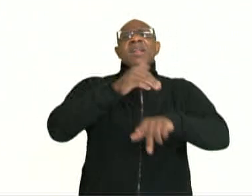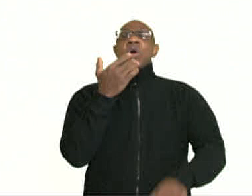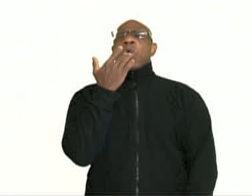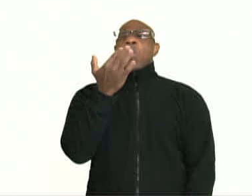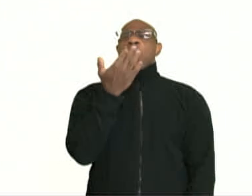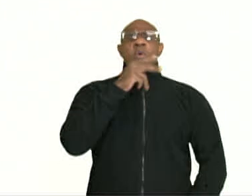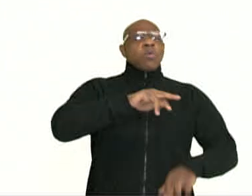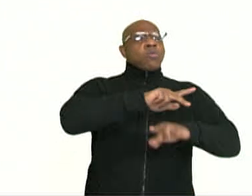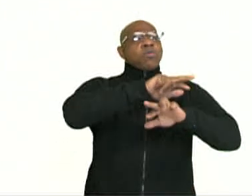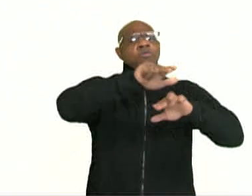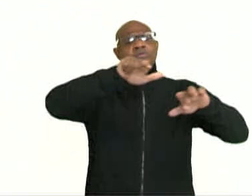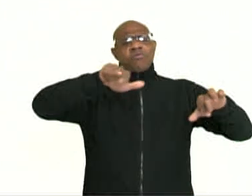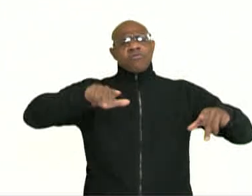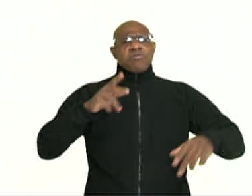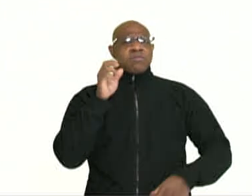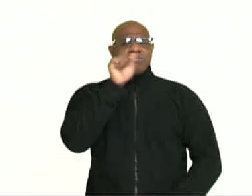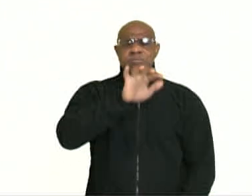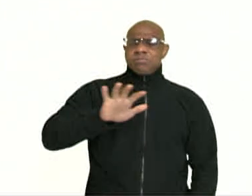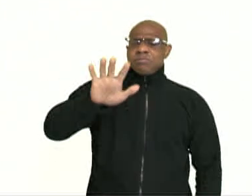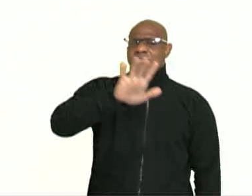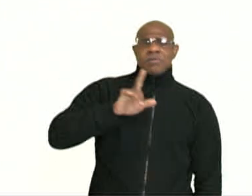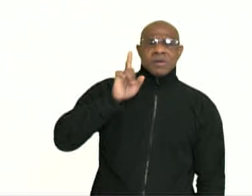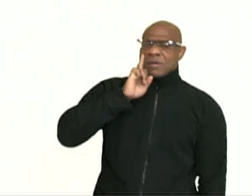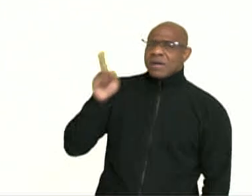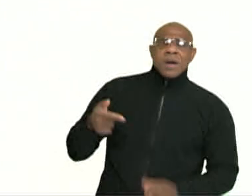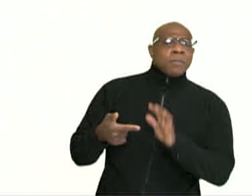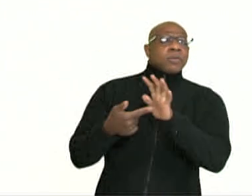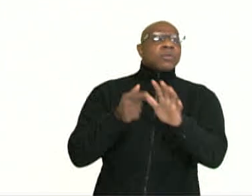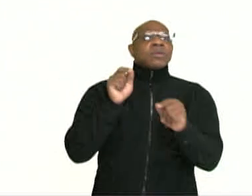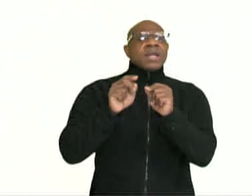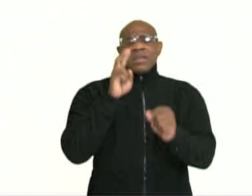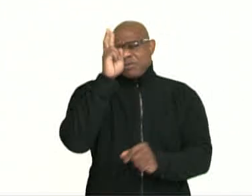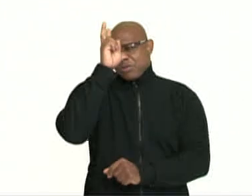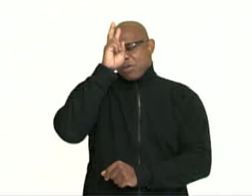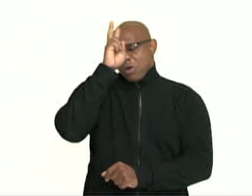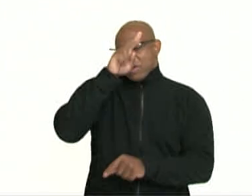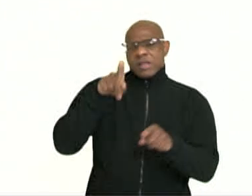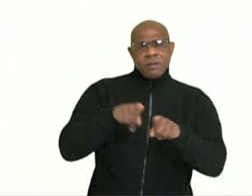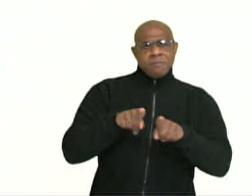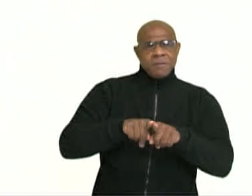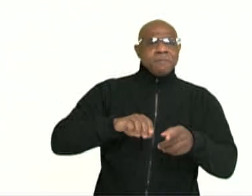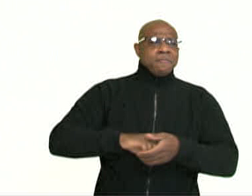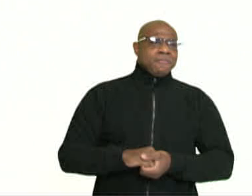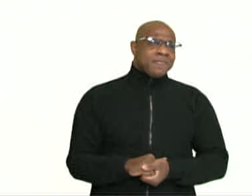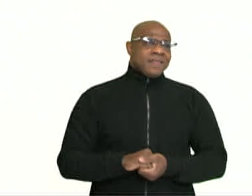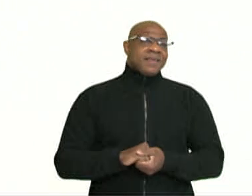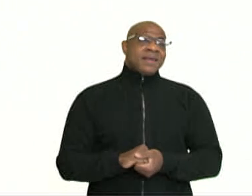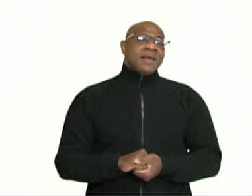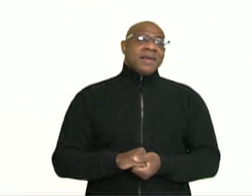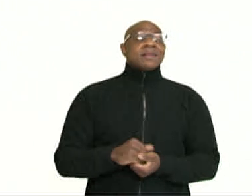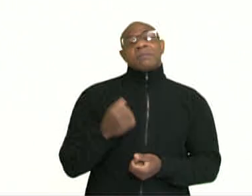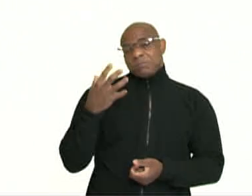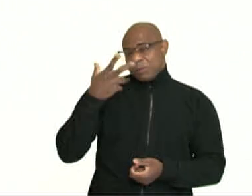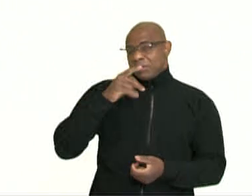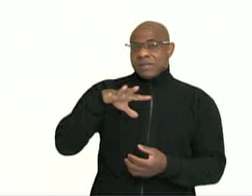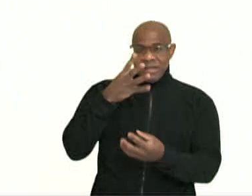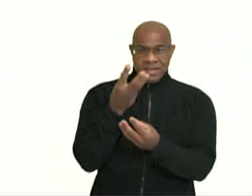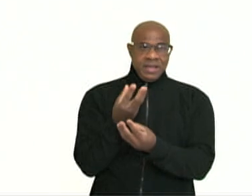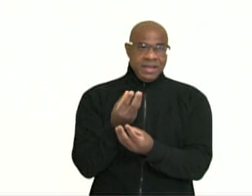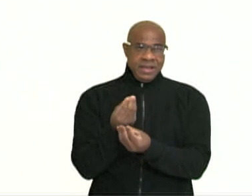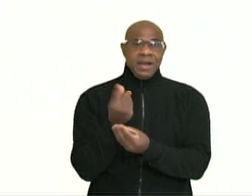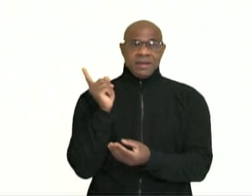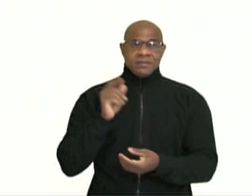na sua estilogravura, mostrando aí essa lenda, né? Então, bem bonito essa arte do Ayrton Marinho.